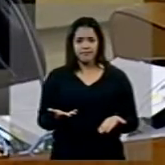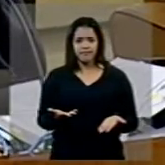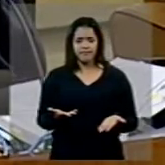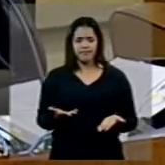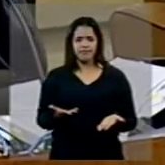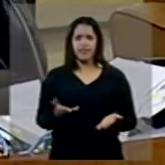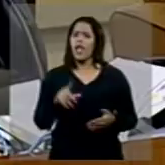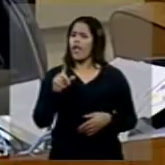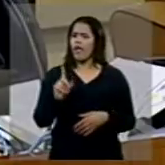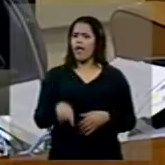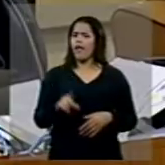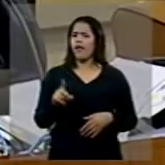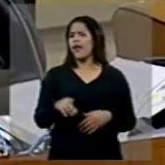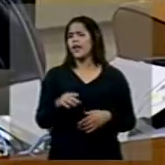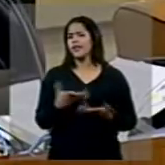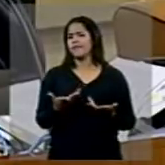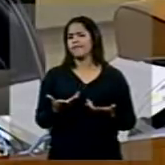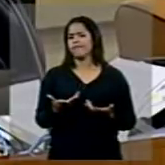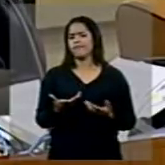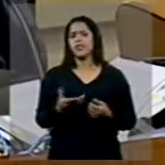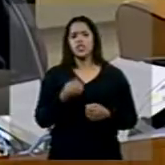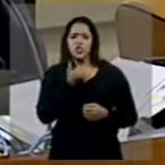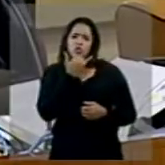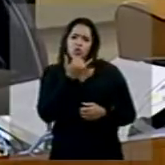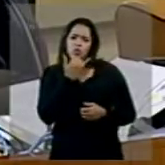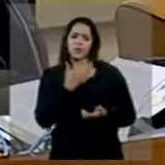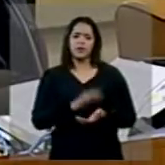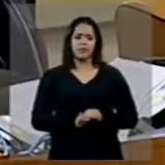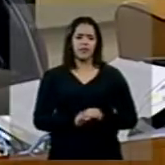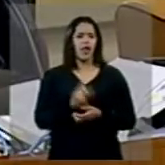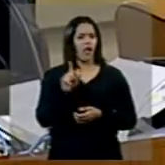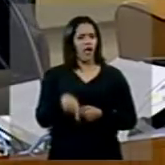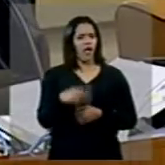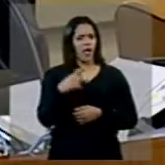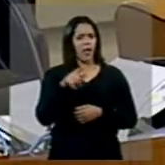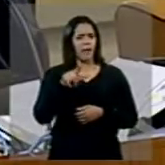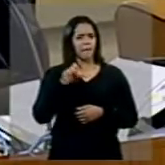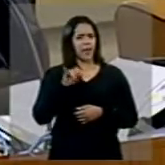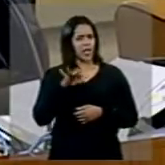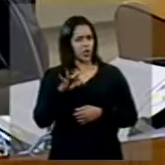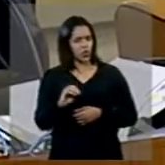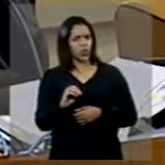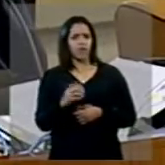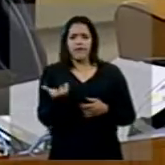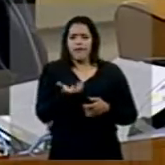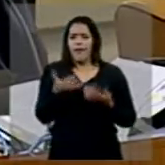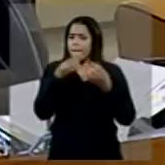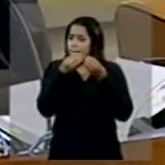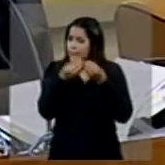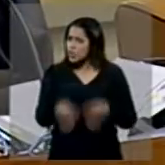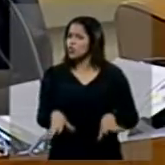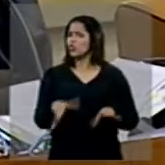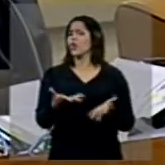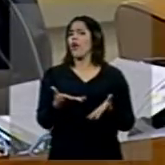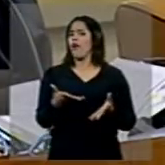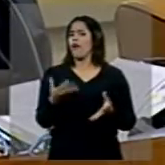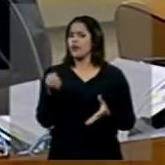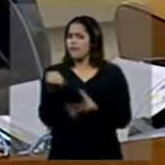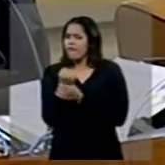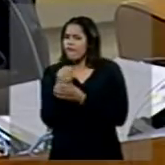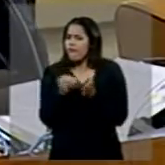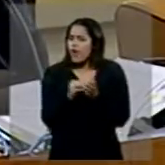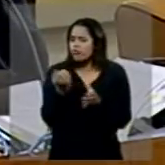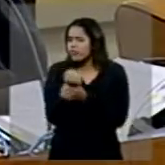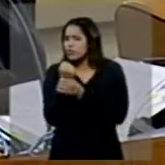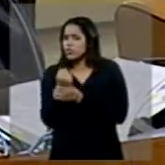um, digamos assim, com a devida vênia, um pleito que visa a gerar um ambiente de insegurança, um